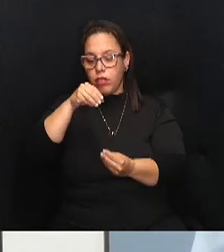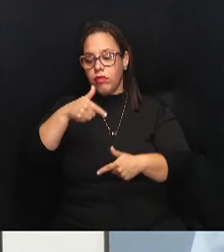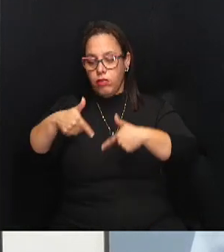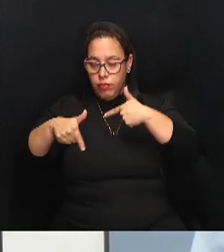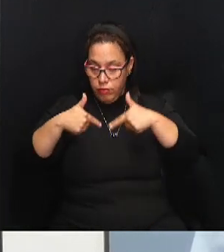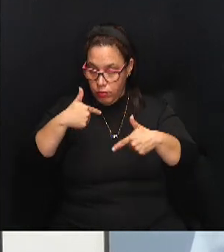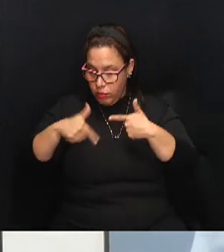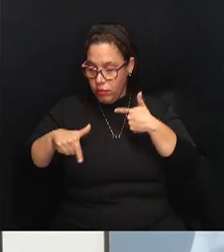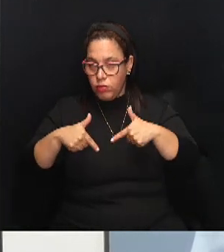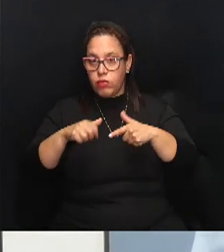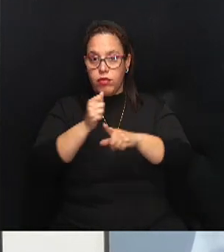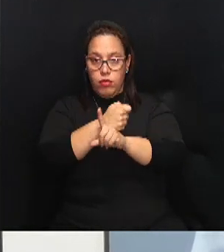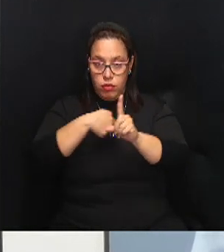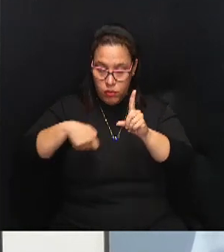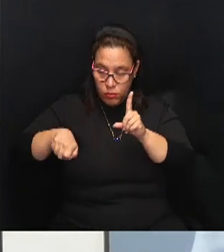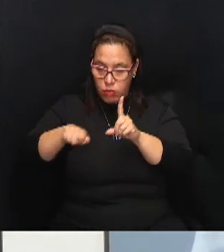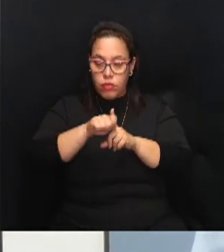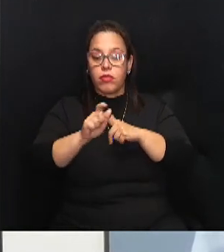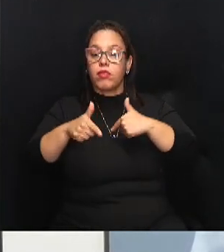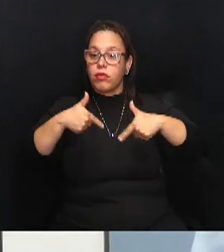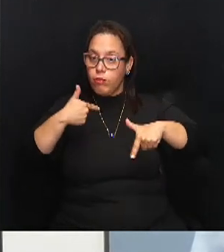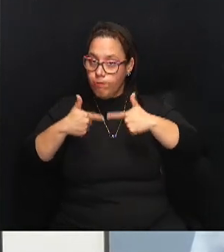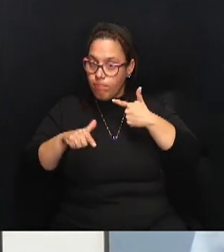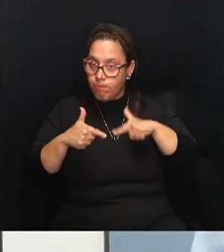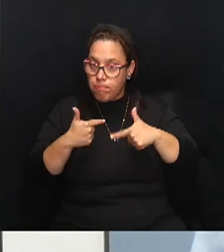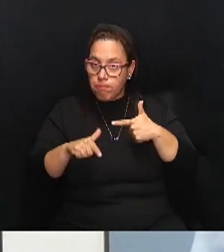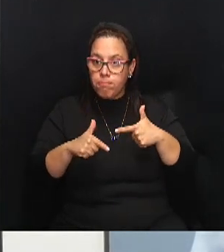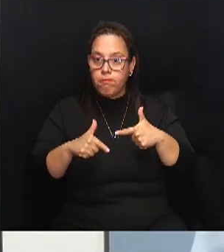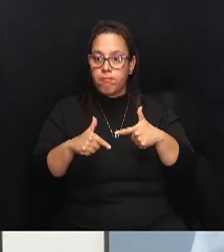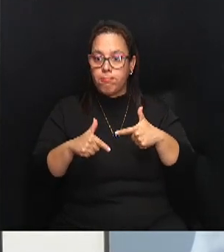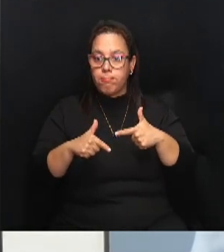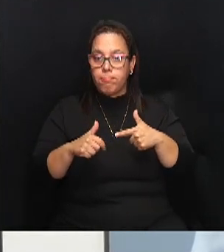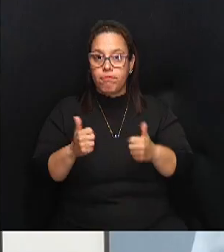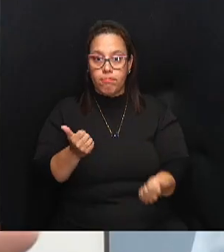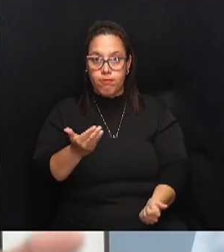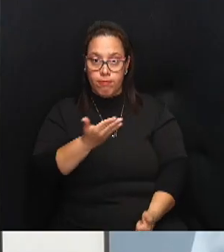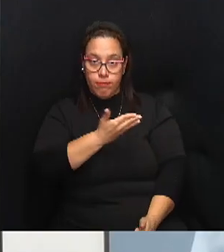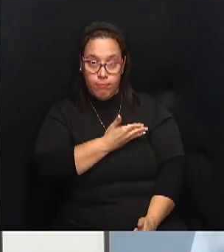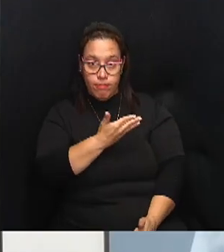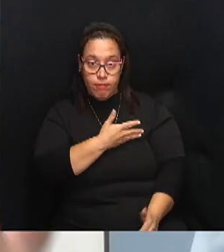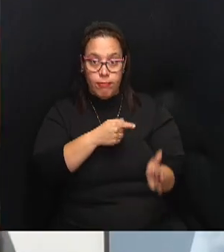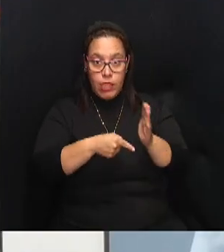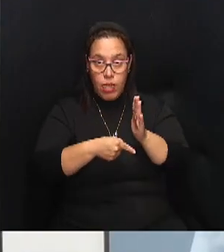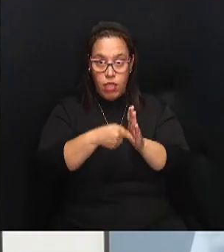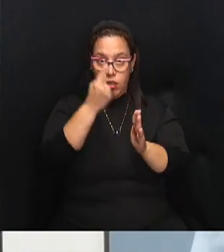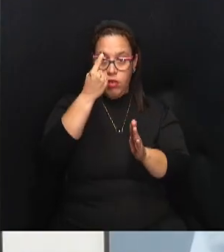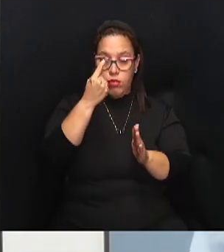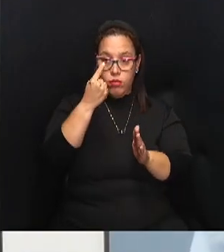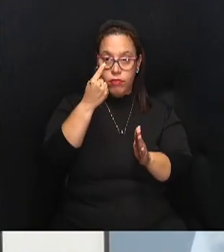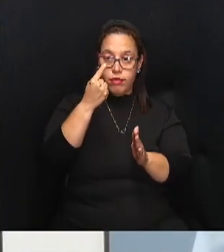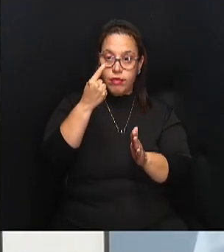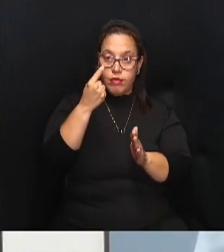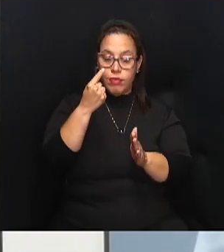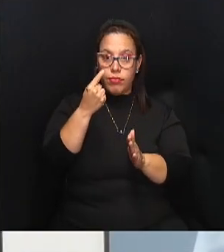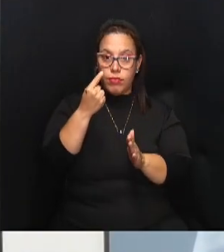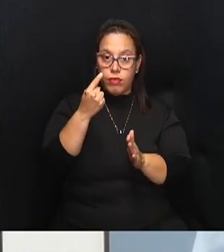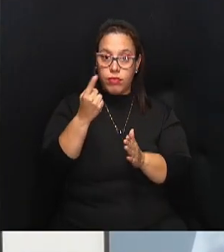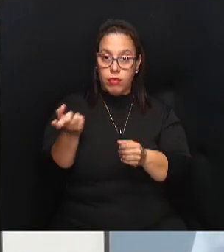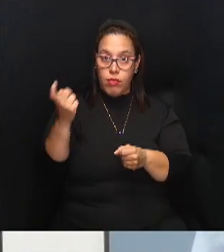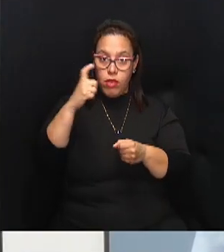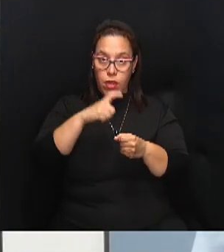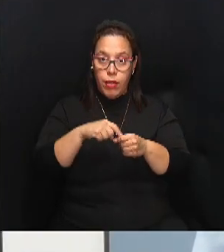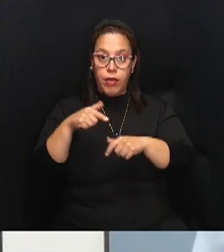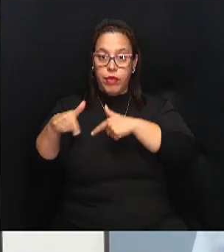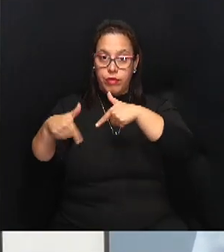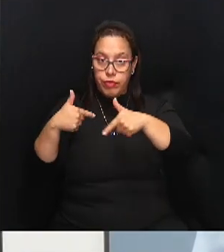trabalho que tem que ter social, o trabalho de uma mão amiga, né? A primeira oportunidade para ele voltar ao mercado